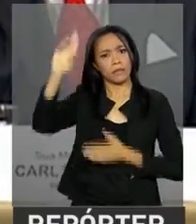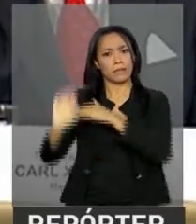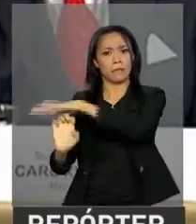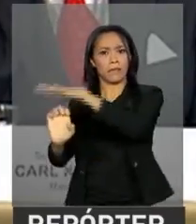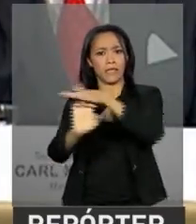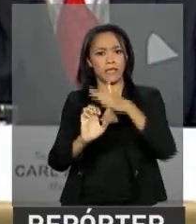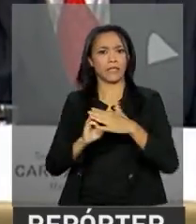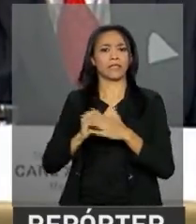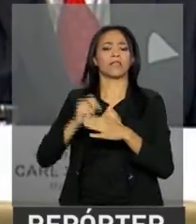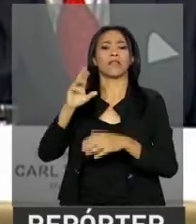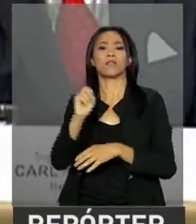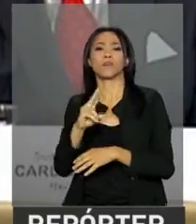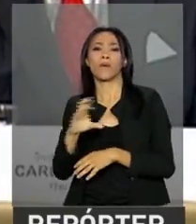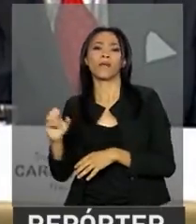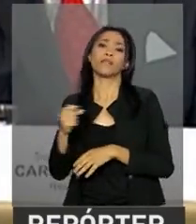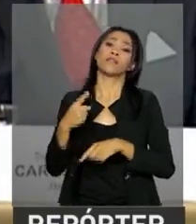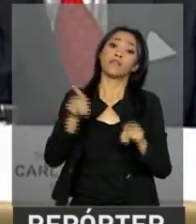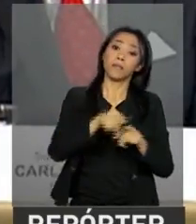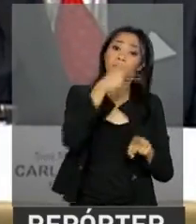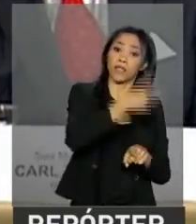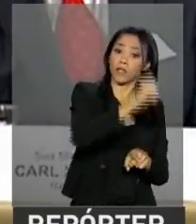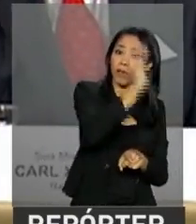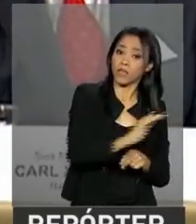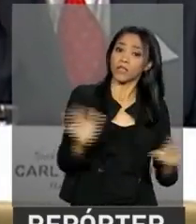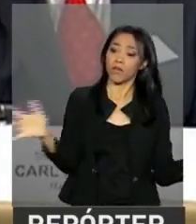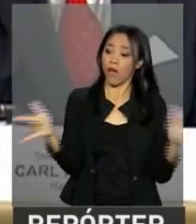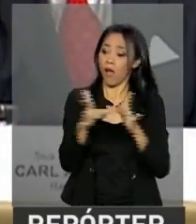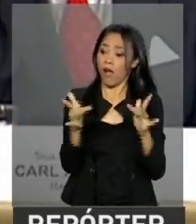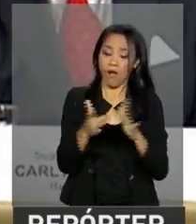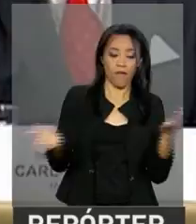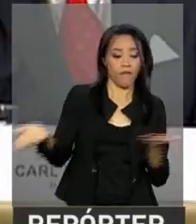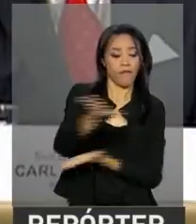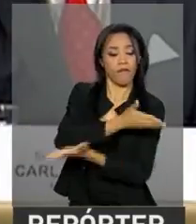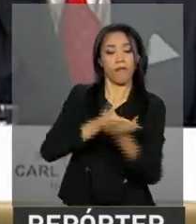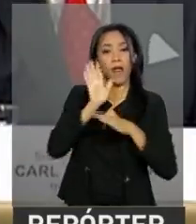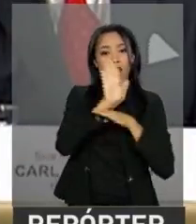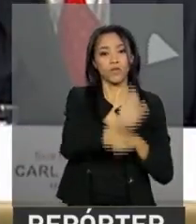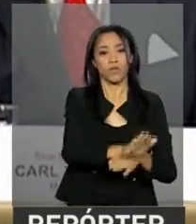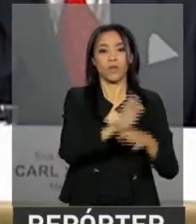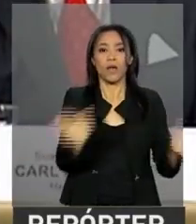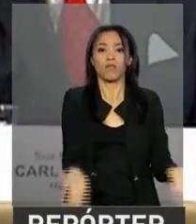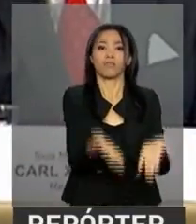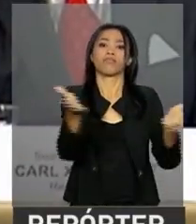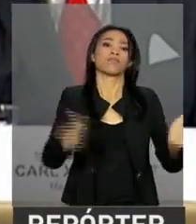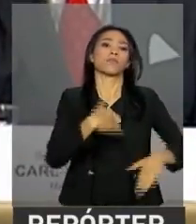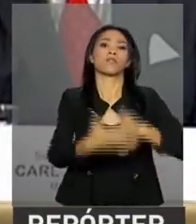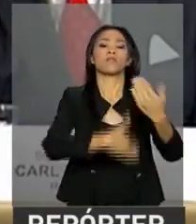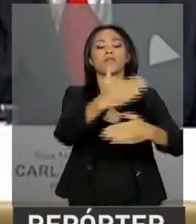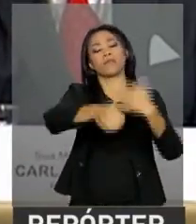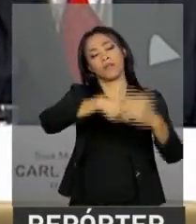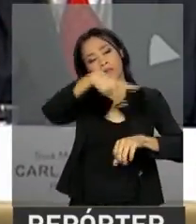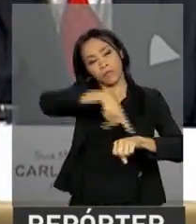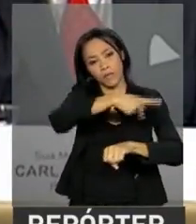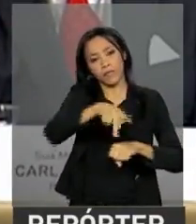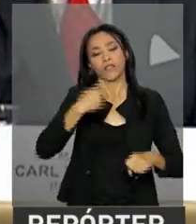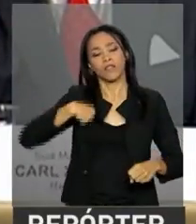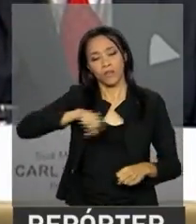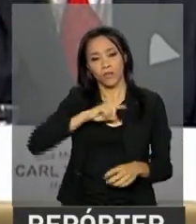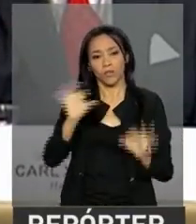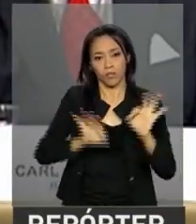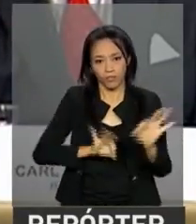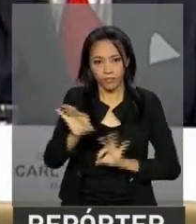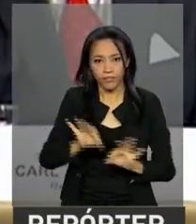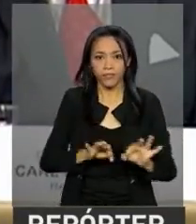que ajudaram disse mú o nosso país para este movimento de desenvolvimento que nós estamos fazendo